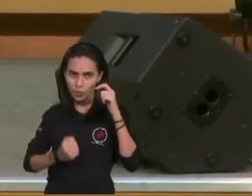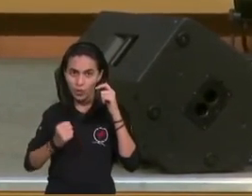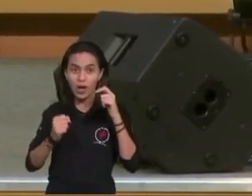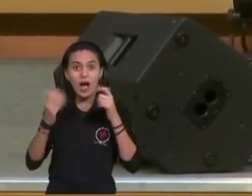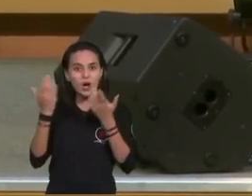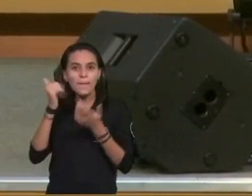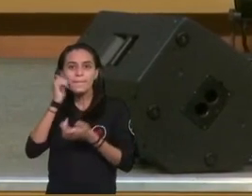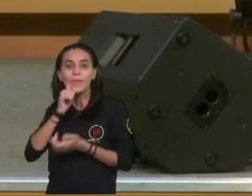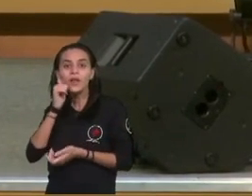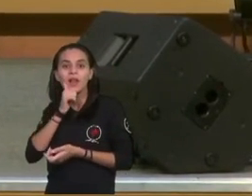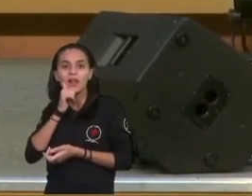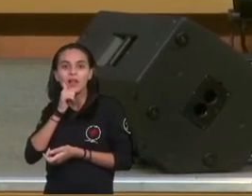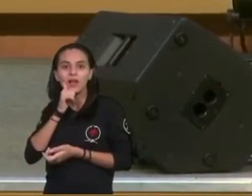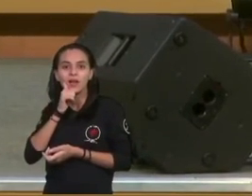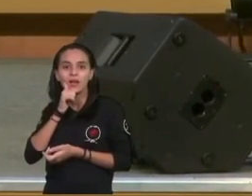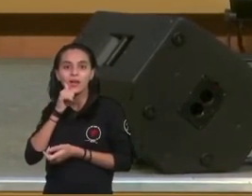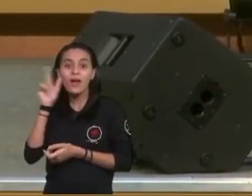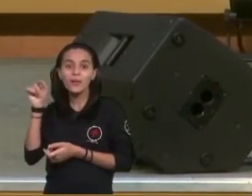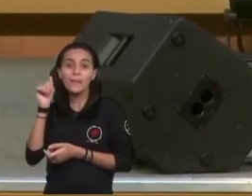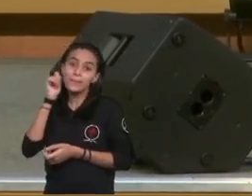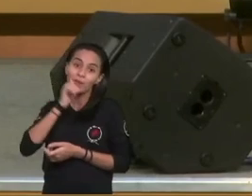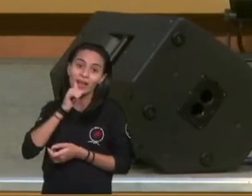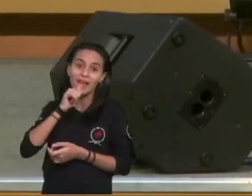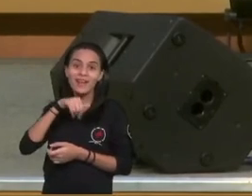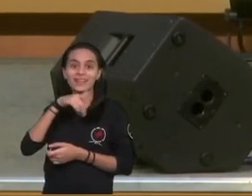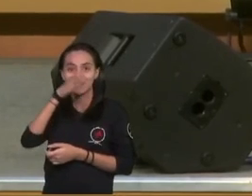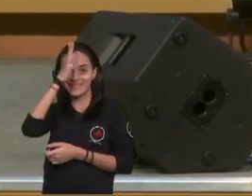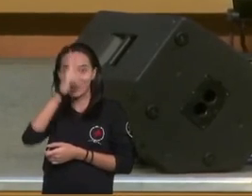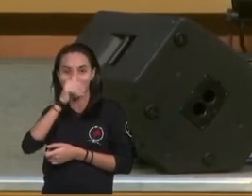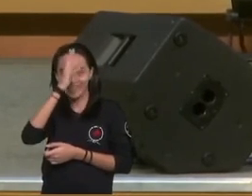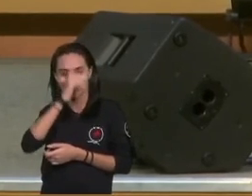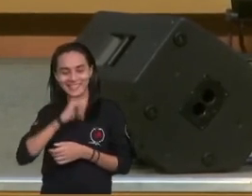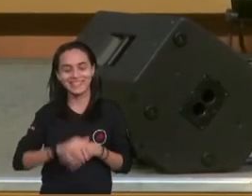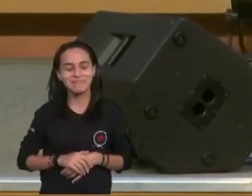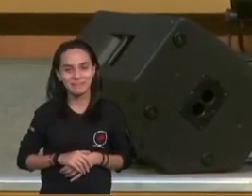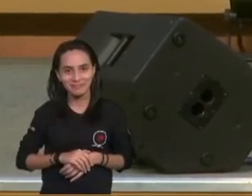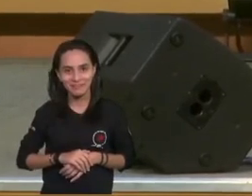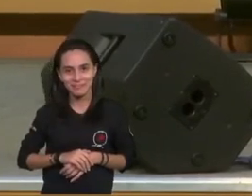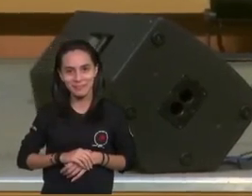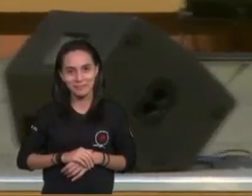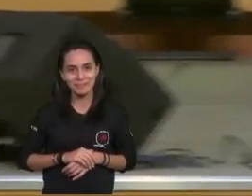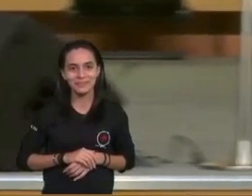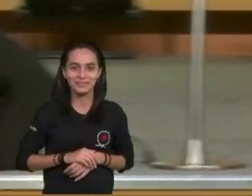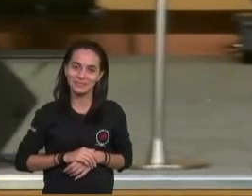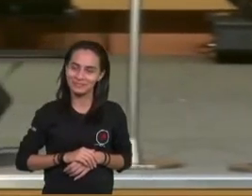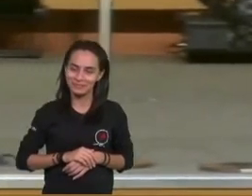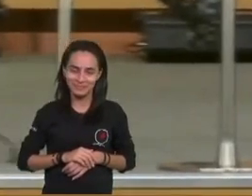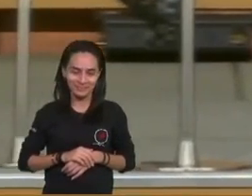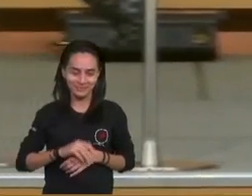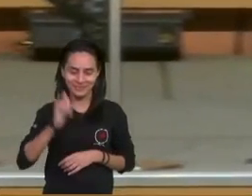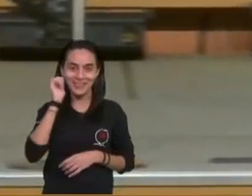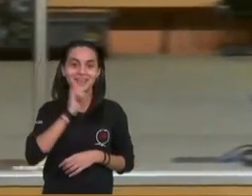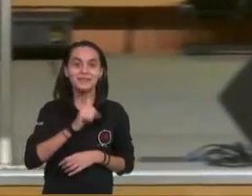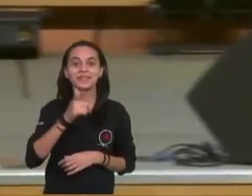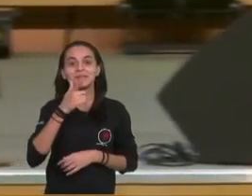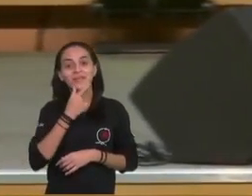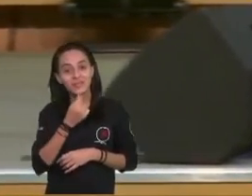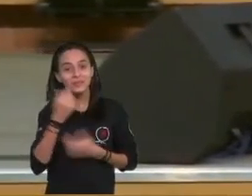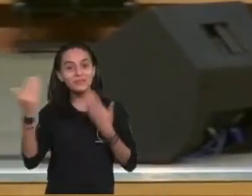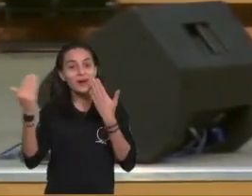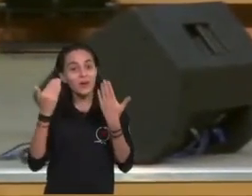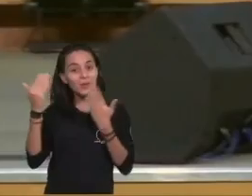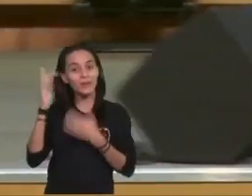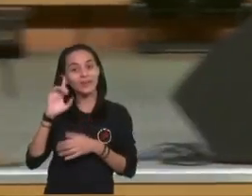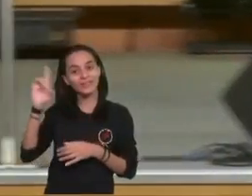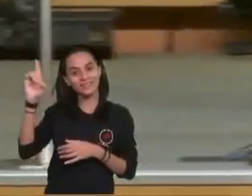feminino mulher galinha a Bíblia usa o feminino eo masculino para se